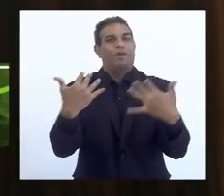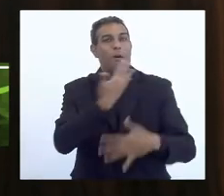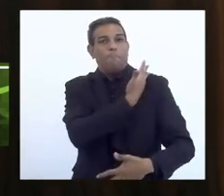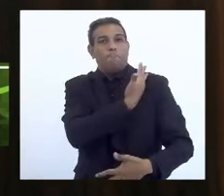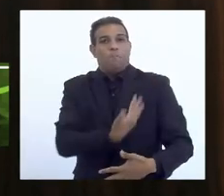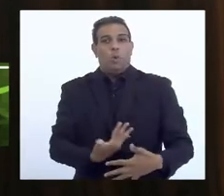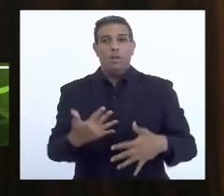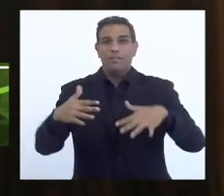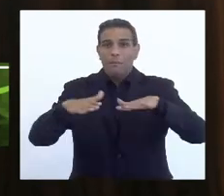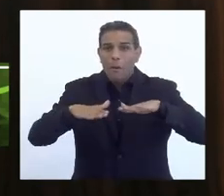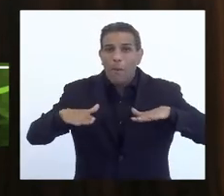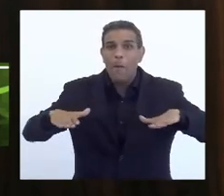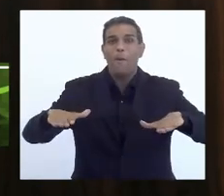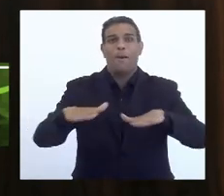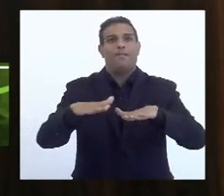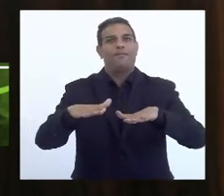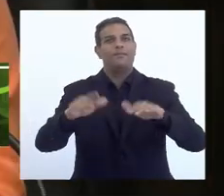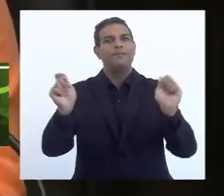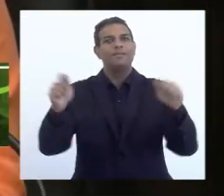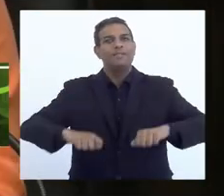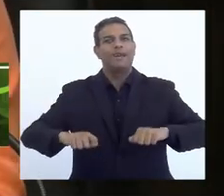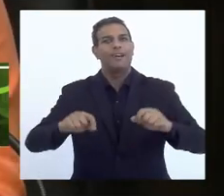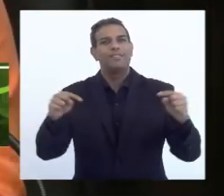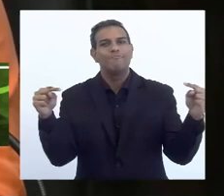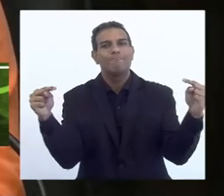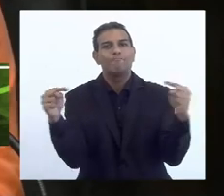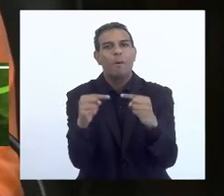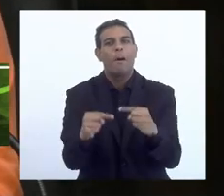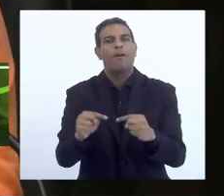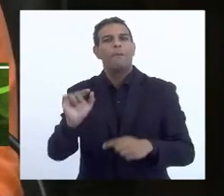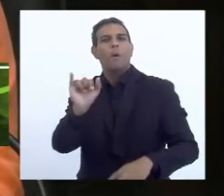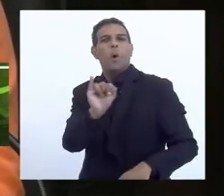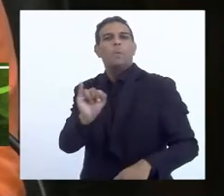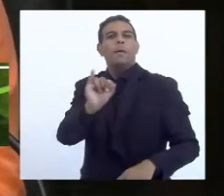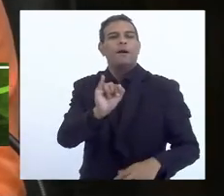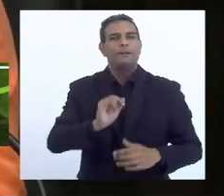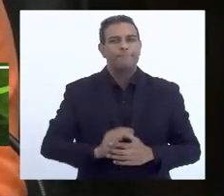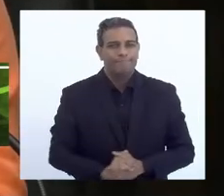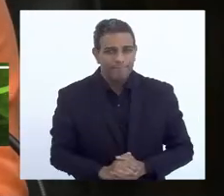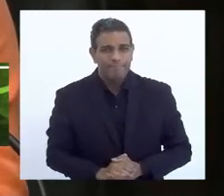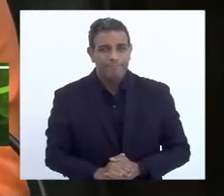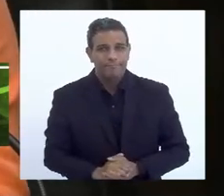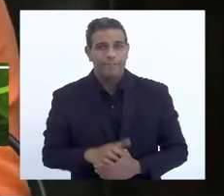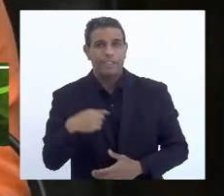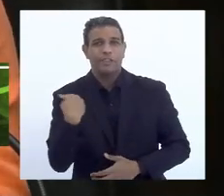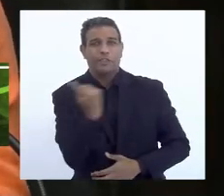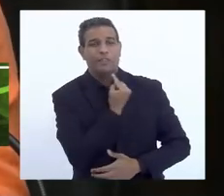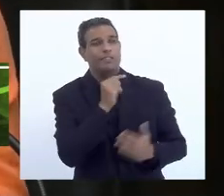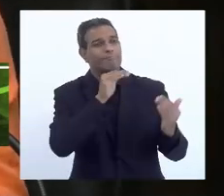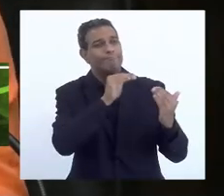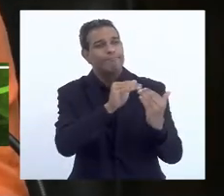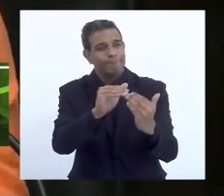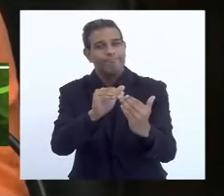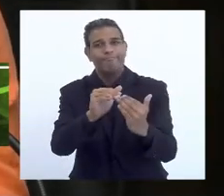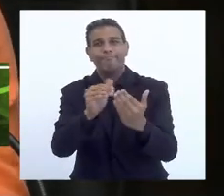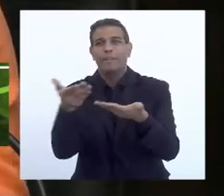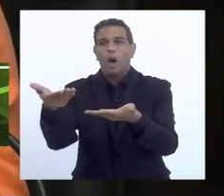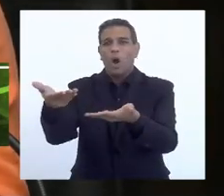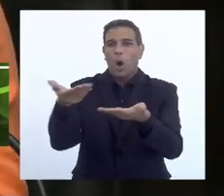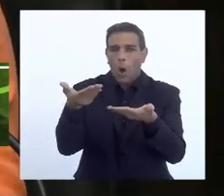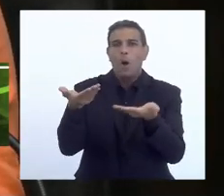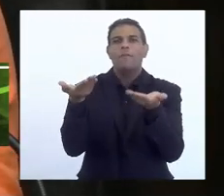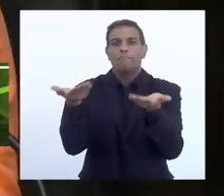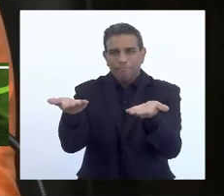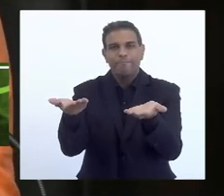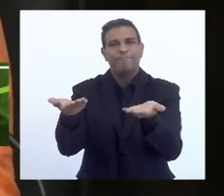nesse espaço tem um significado muito forte. E a gente, de comum acordo, nós queremos passar a palavra